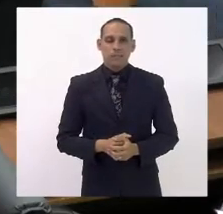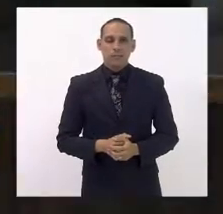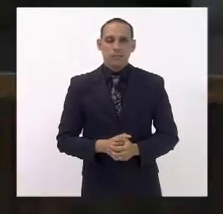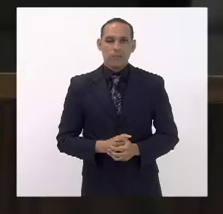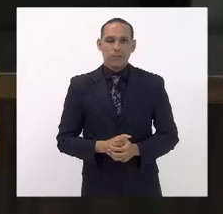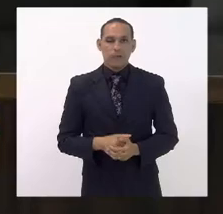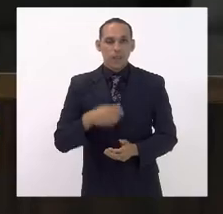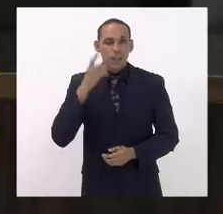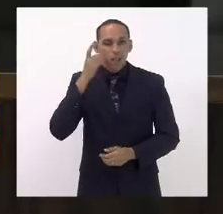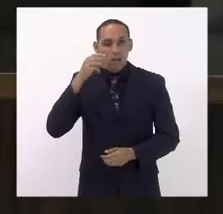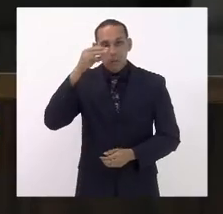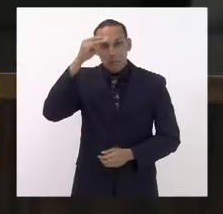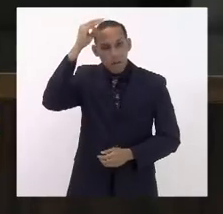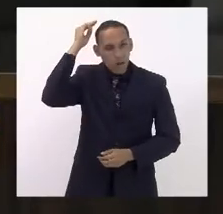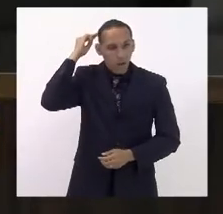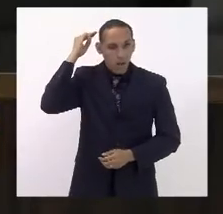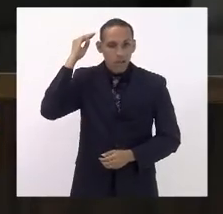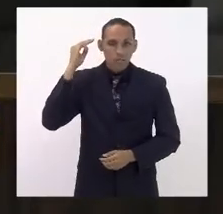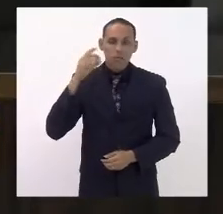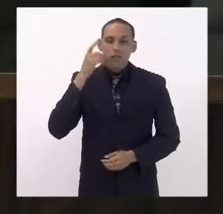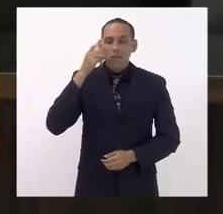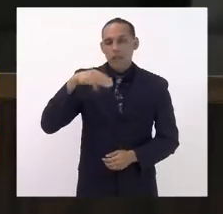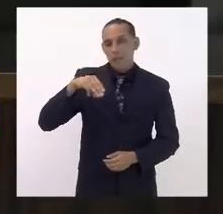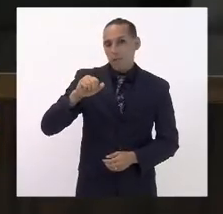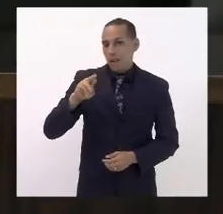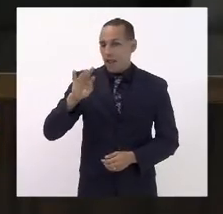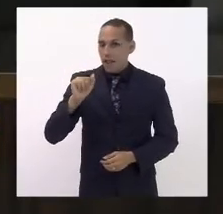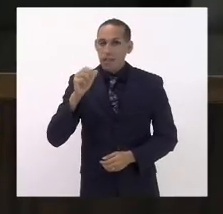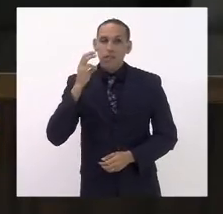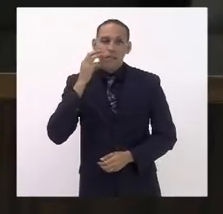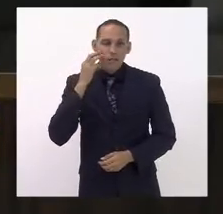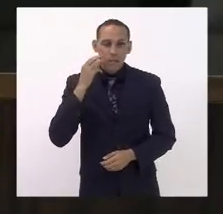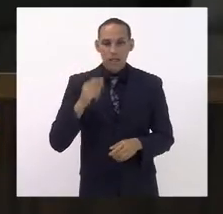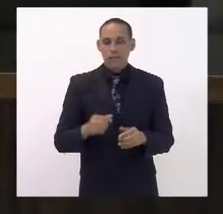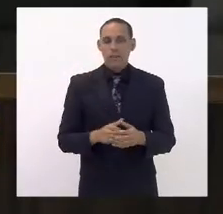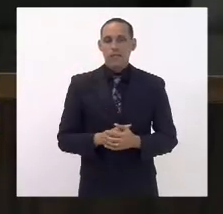Deputado Márcio, deputada Marta e deputado Valdec.